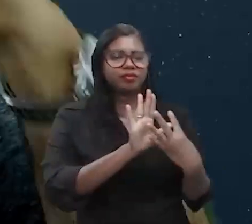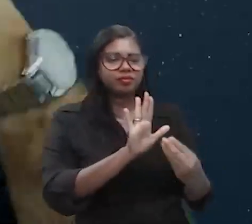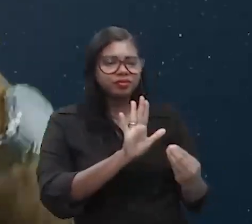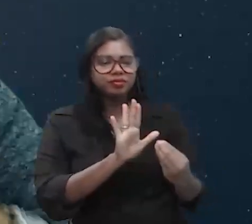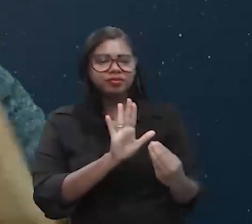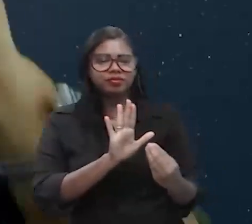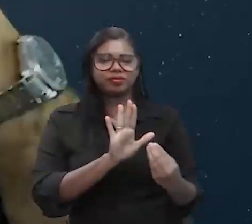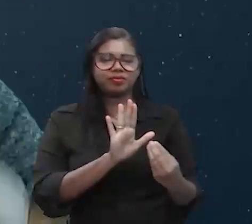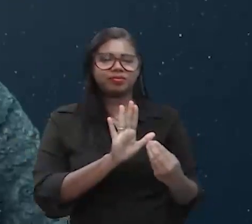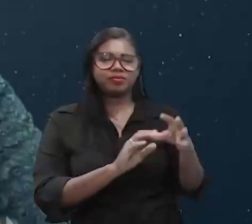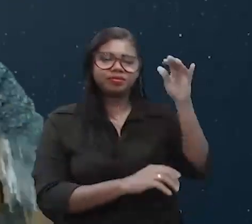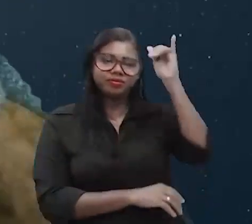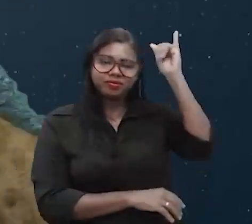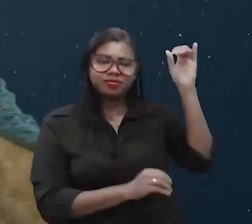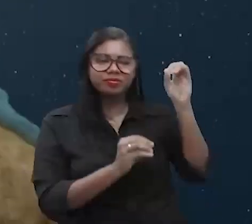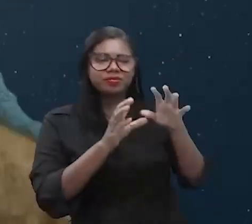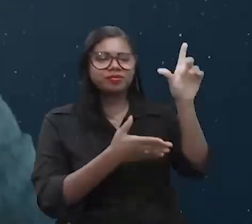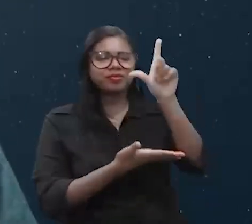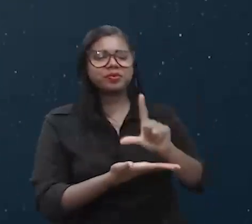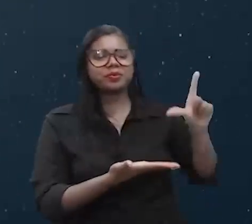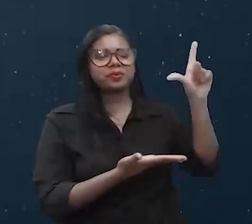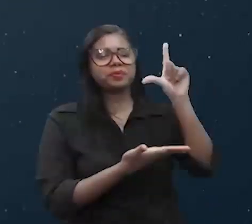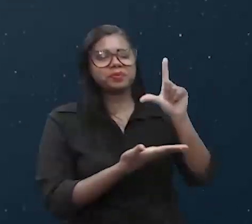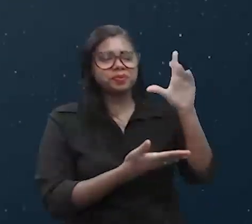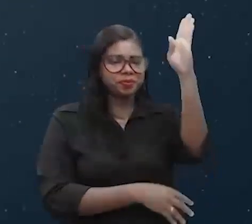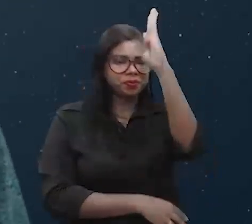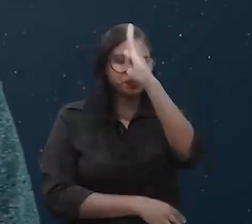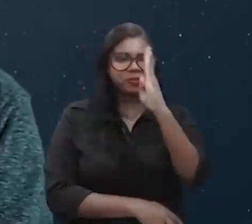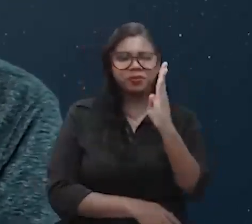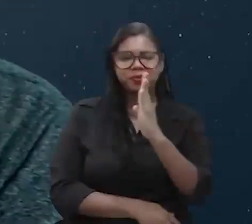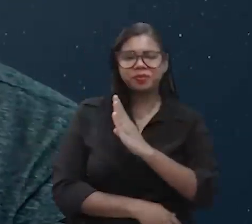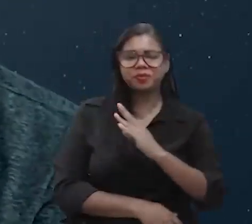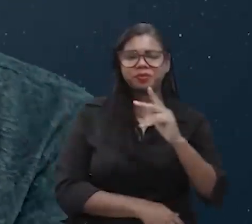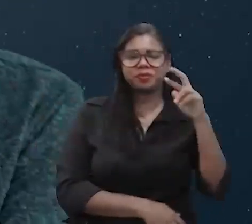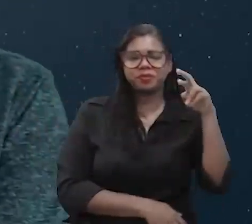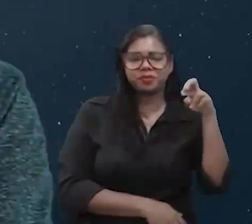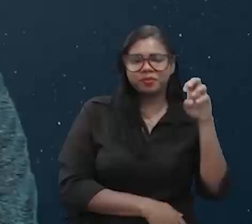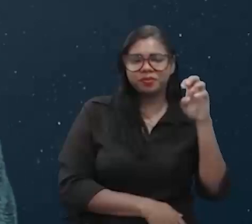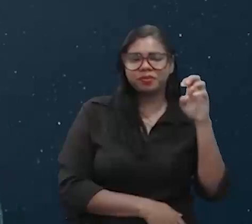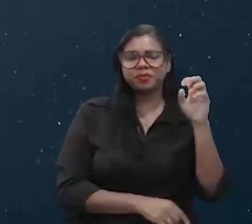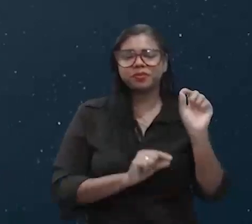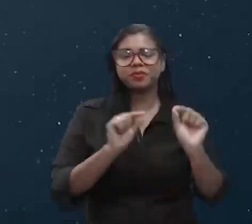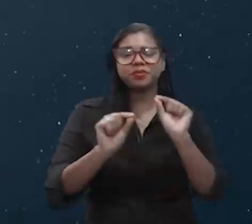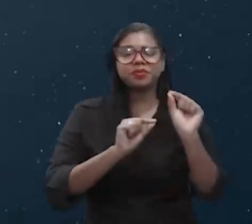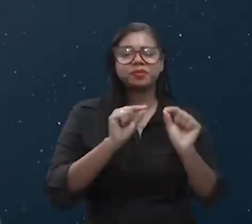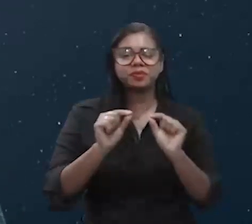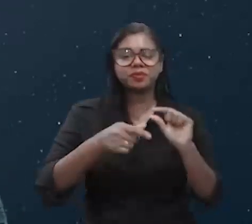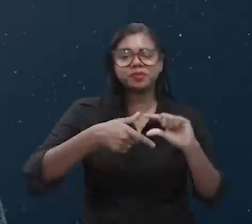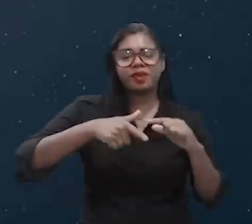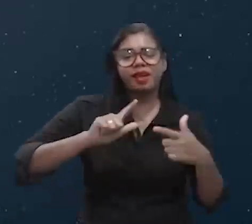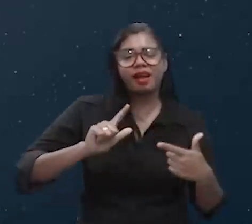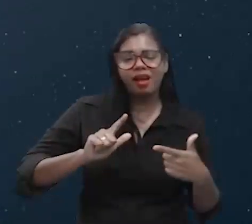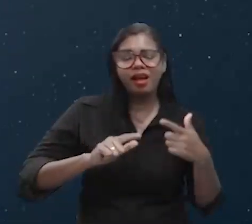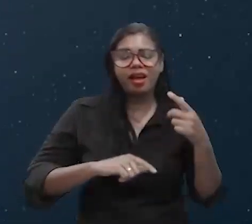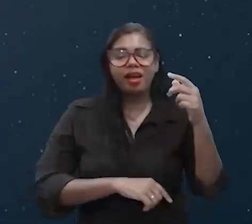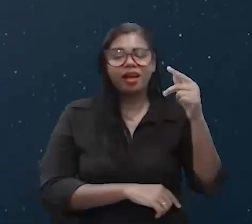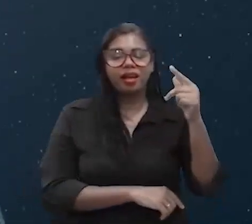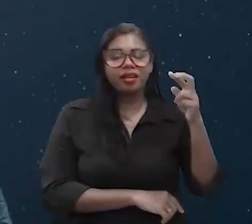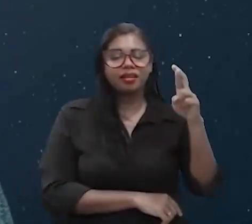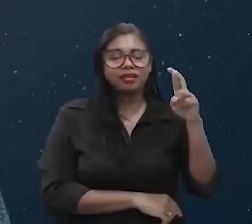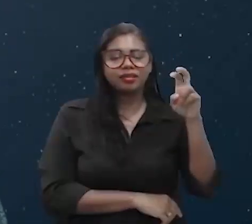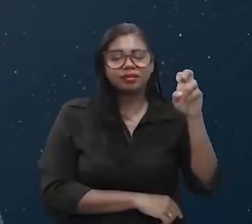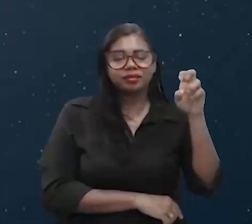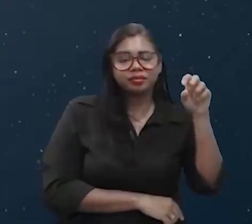inventou a literatura brasileira no pré-modernismo. Está aí o nome, Descobrimos o Brasil. E esse